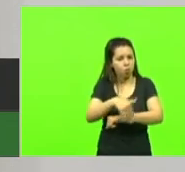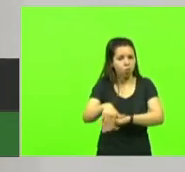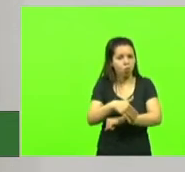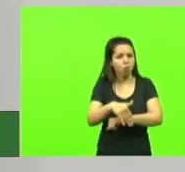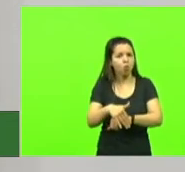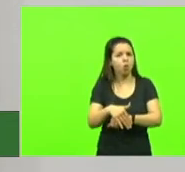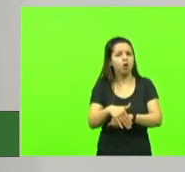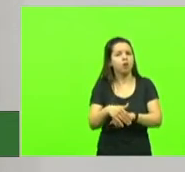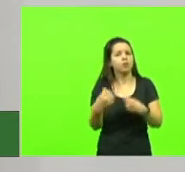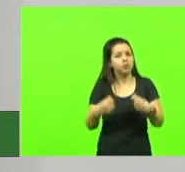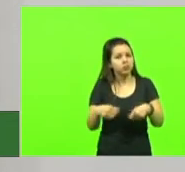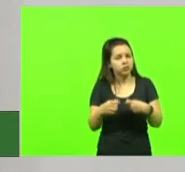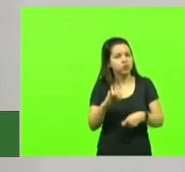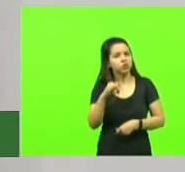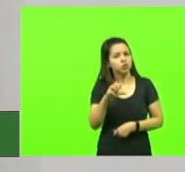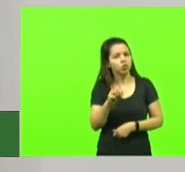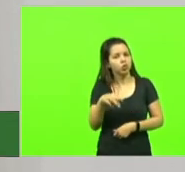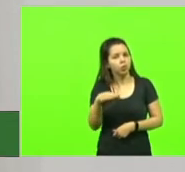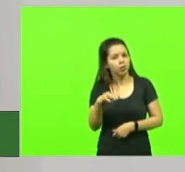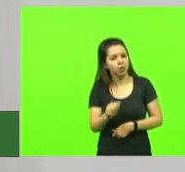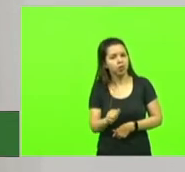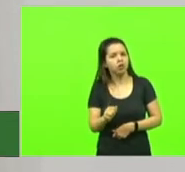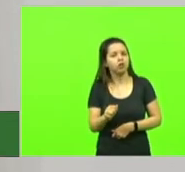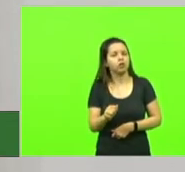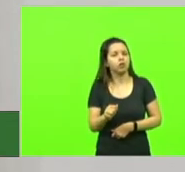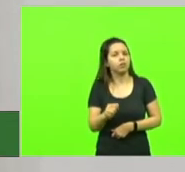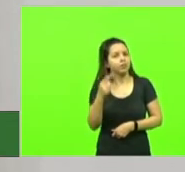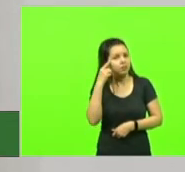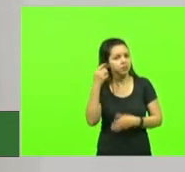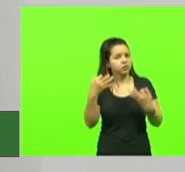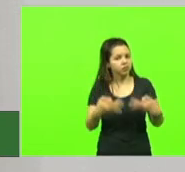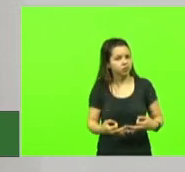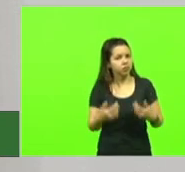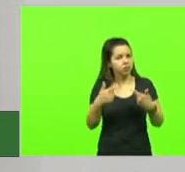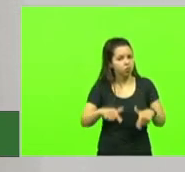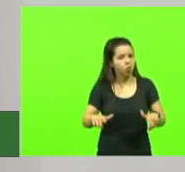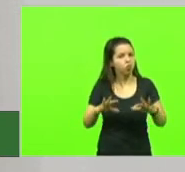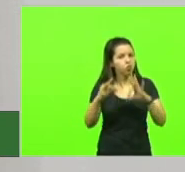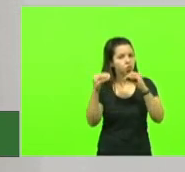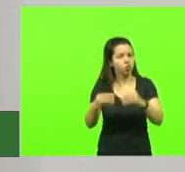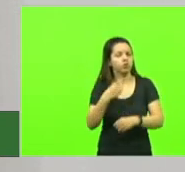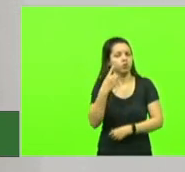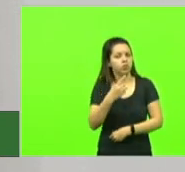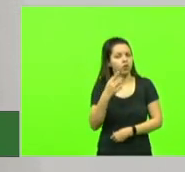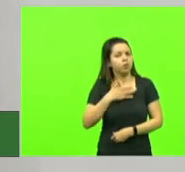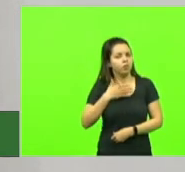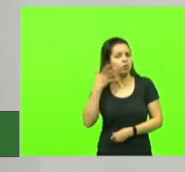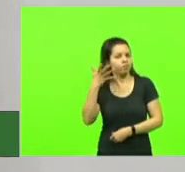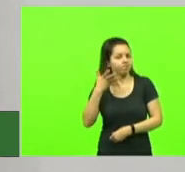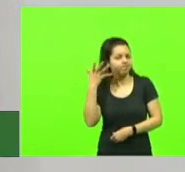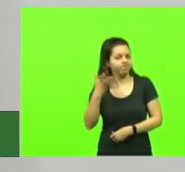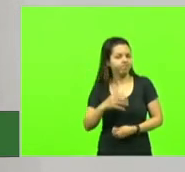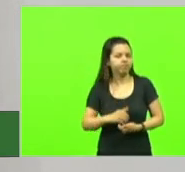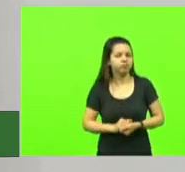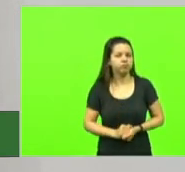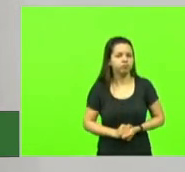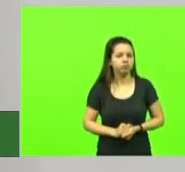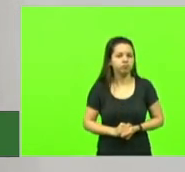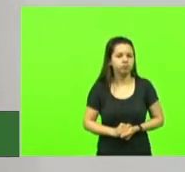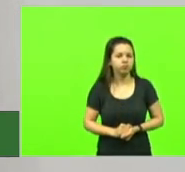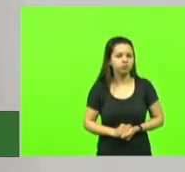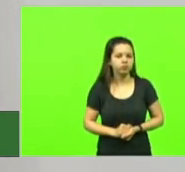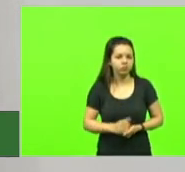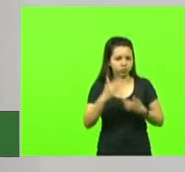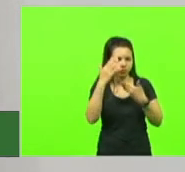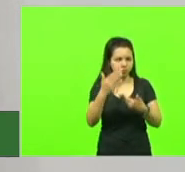da razoabilidade, da proporcionalidade, mas que tenha uma isonomia para todos os deputados. Fico muito obrigado, essa é a minha fala. E, enfim,